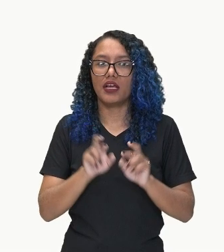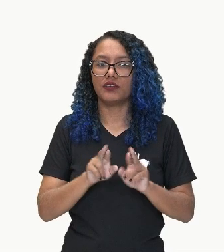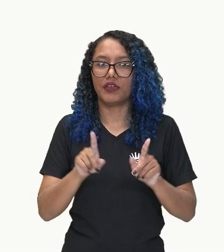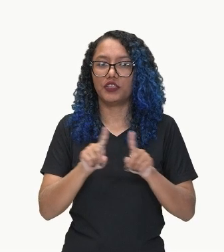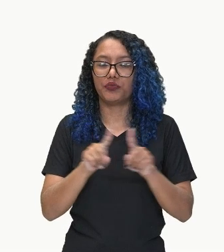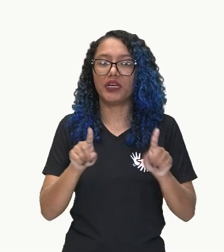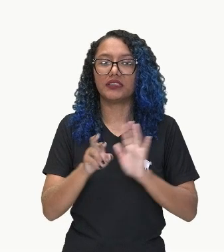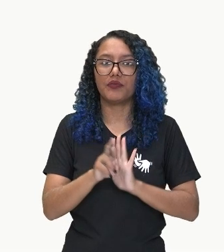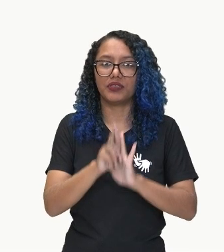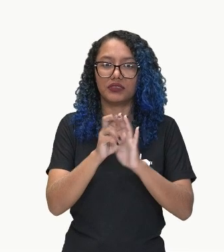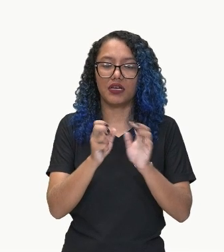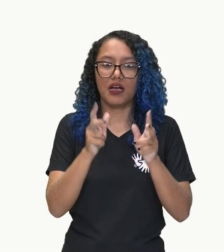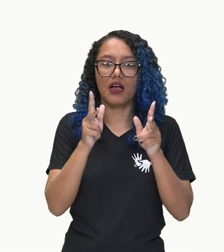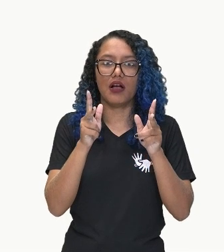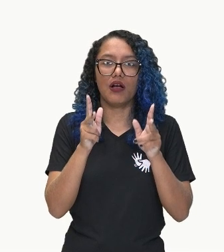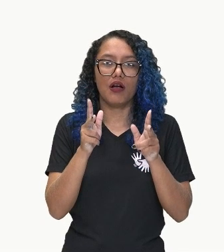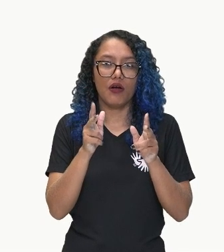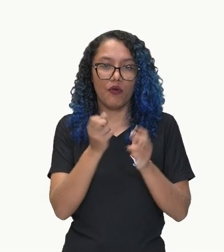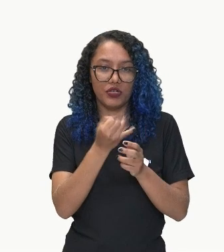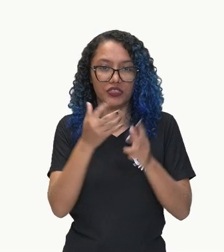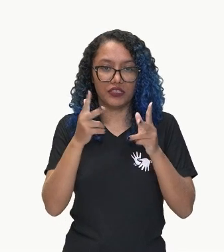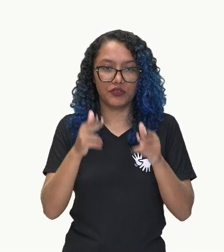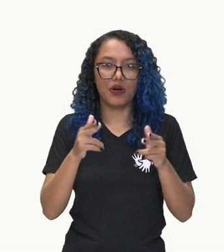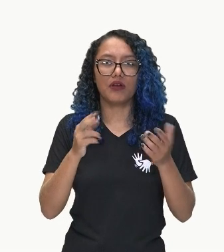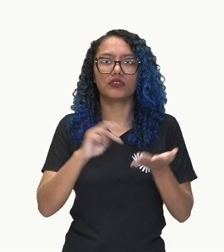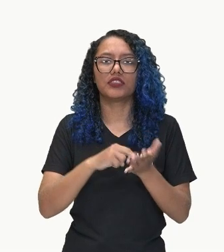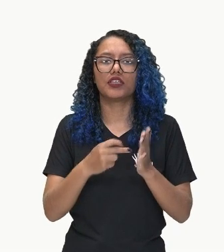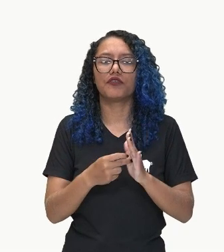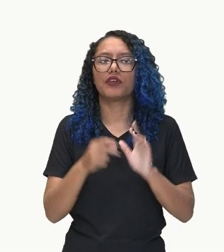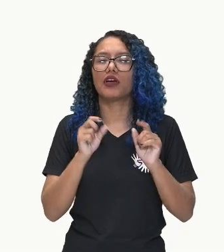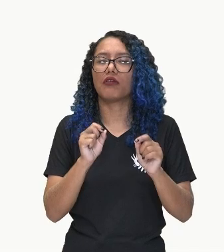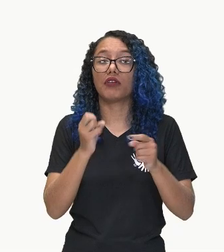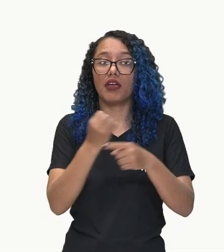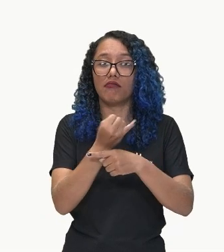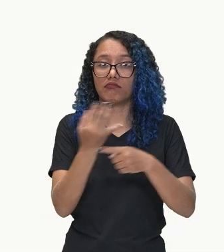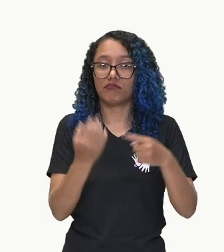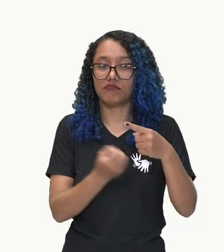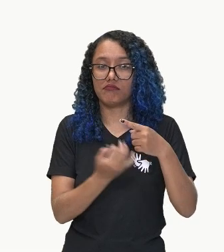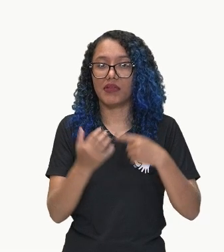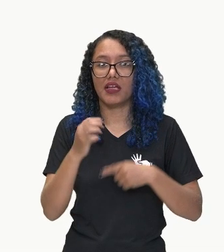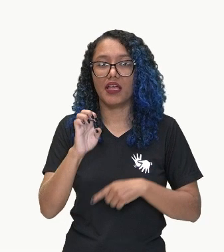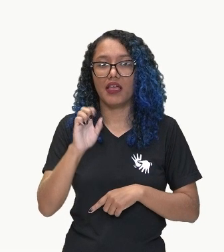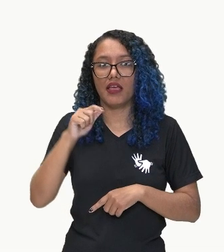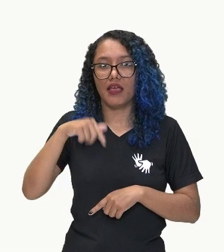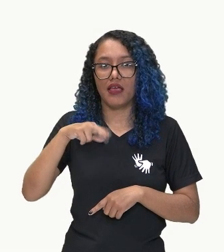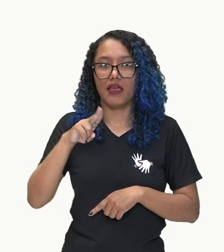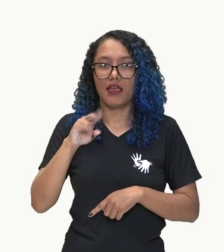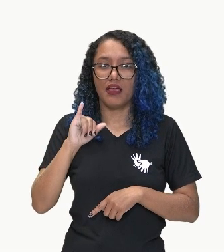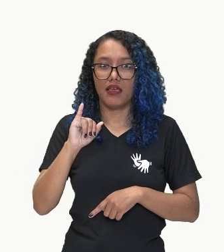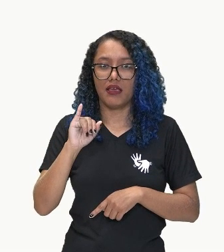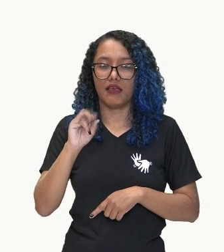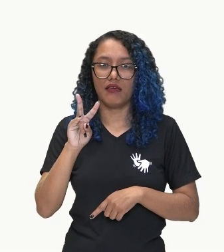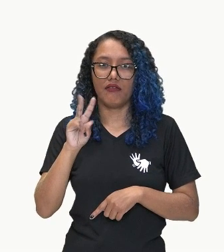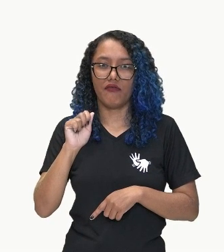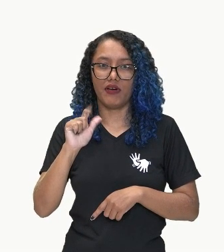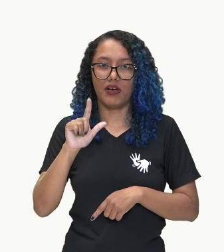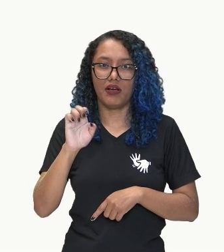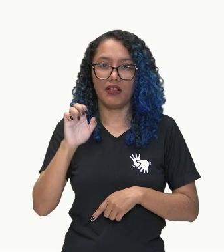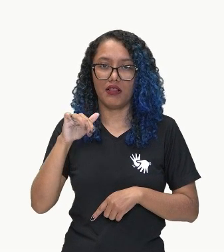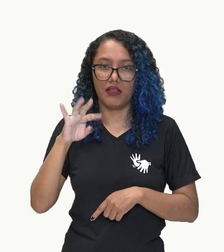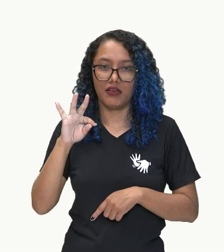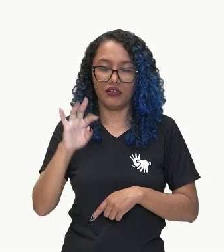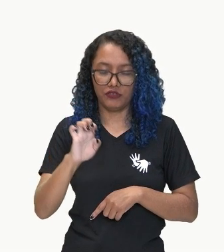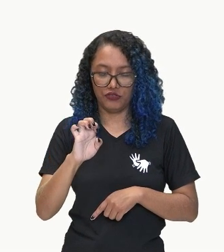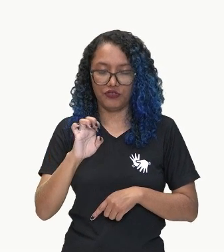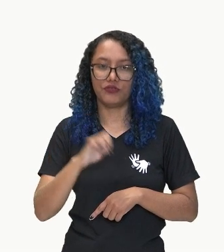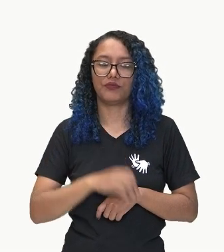estamos diante de frações equivalentes. Fica aí para você anotar, tá? E